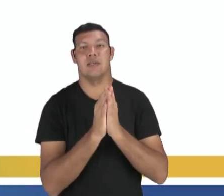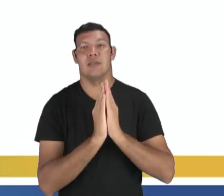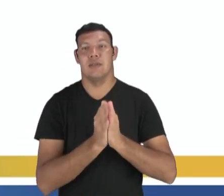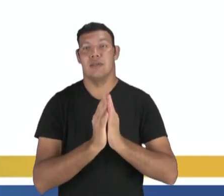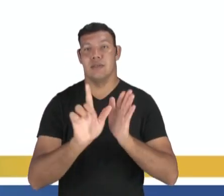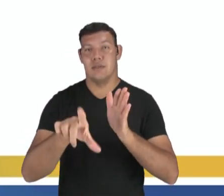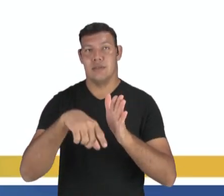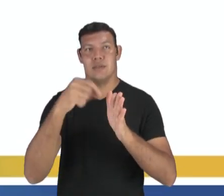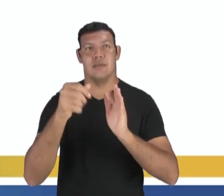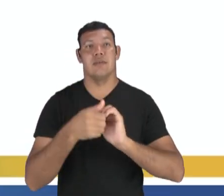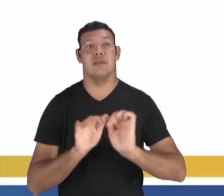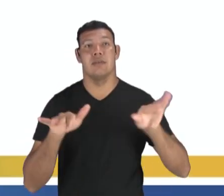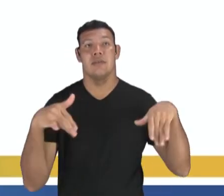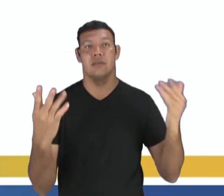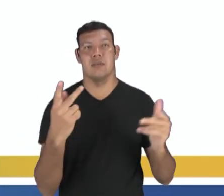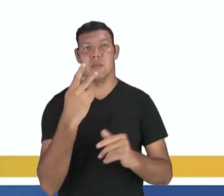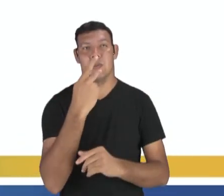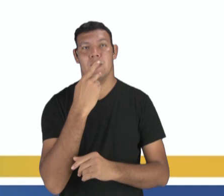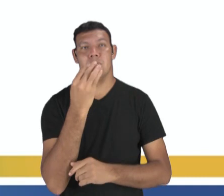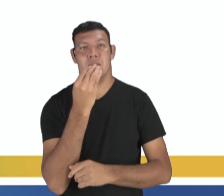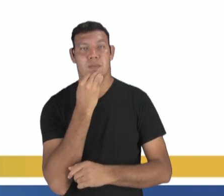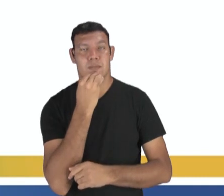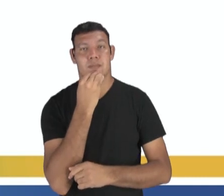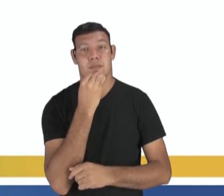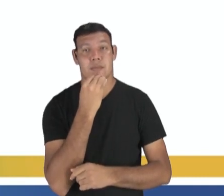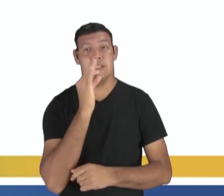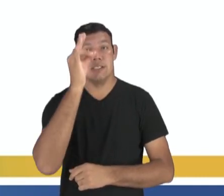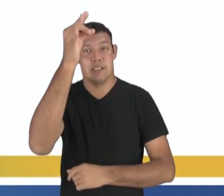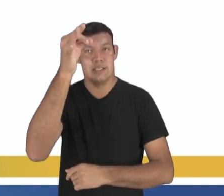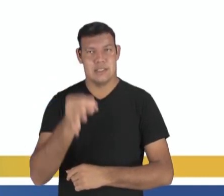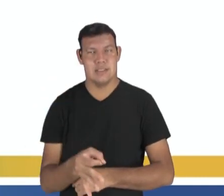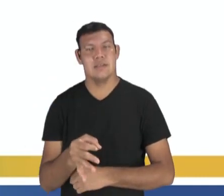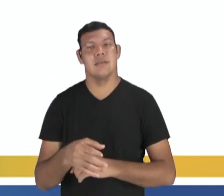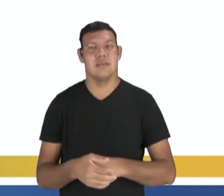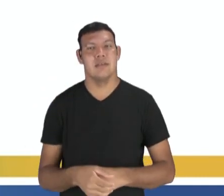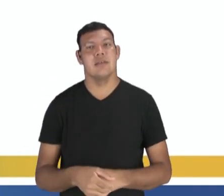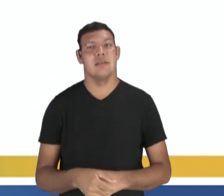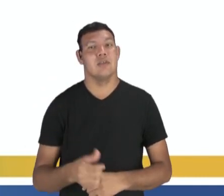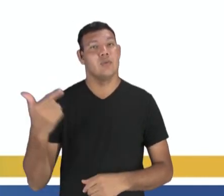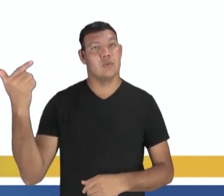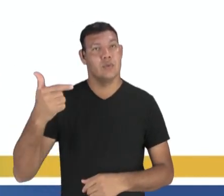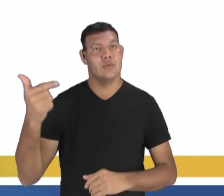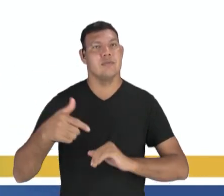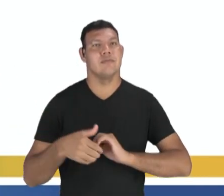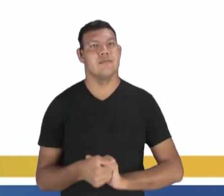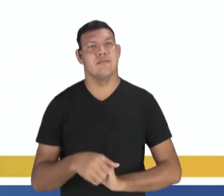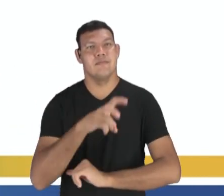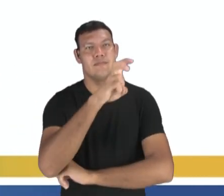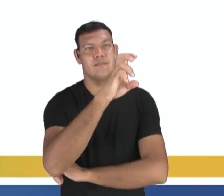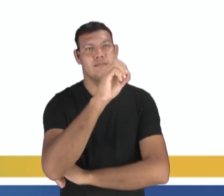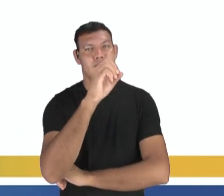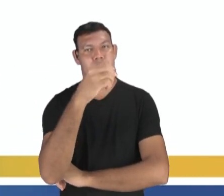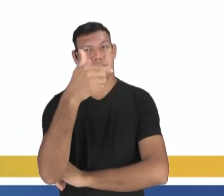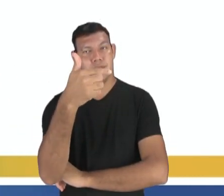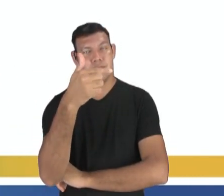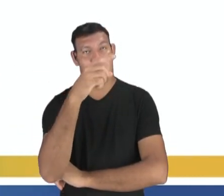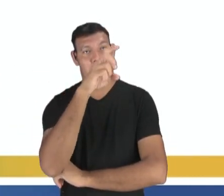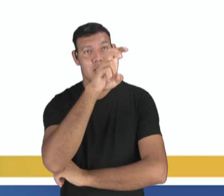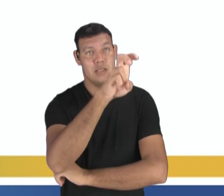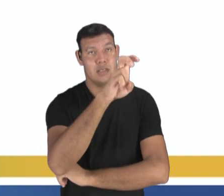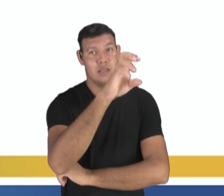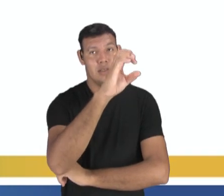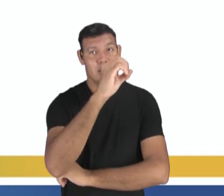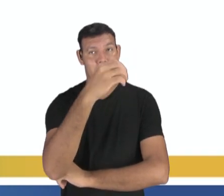portanto a probabilidade de acertar a Quina no segundo caso é de 504